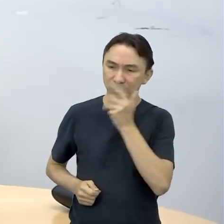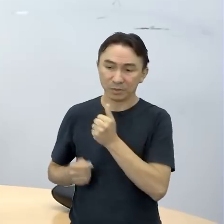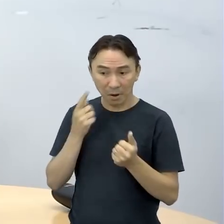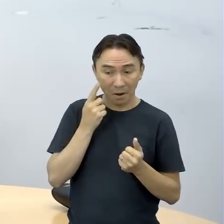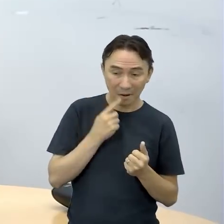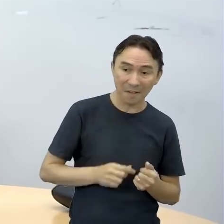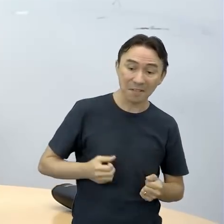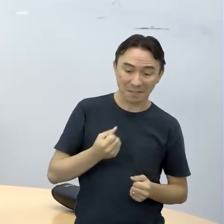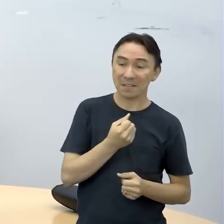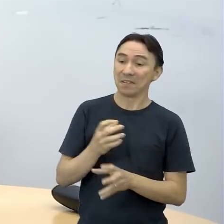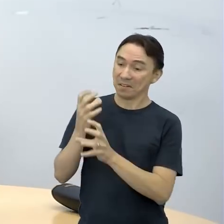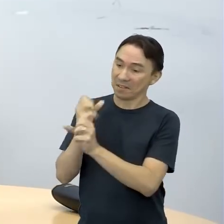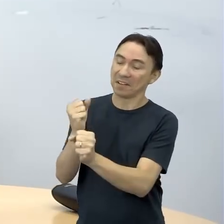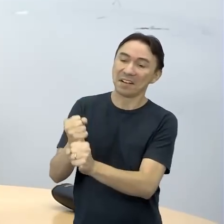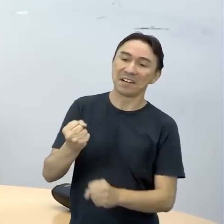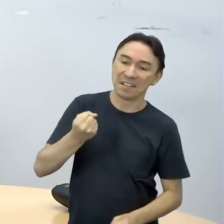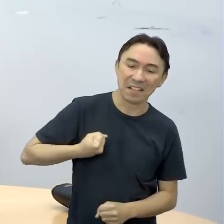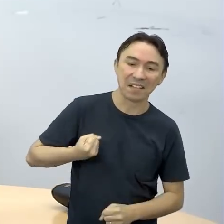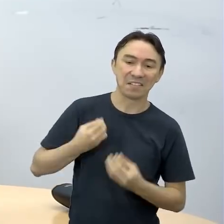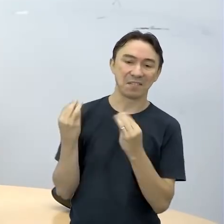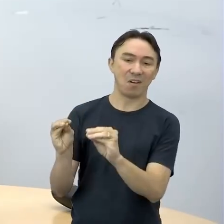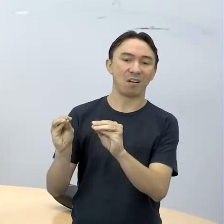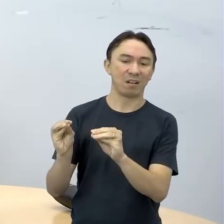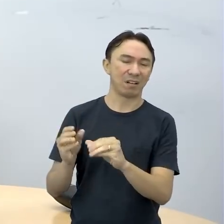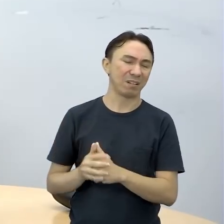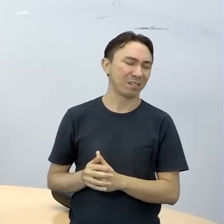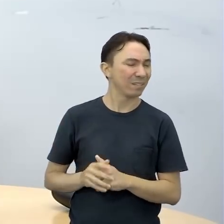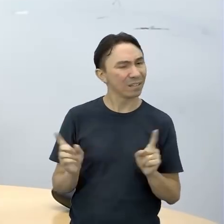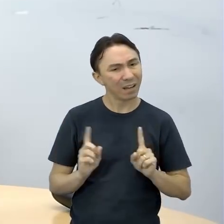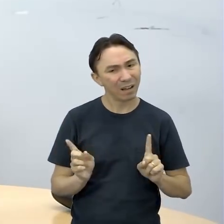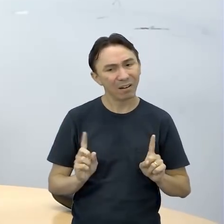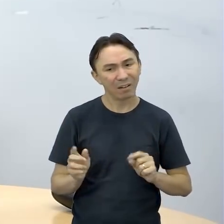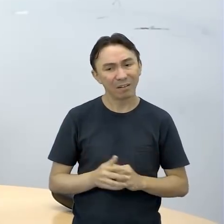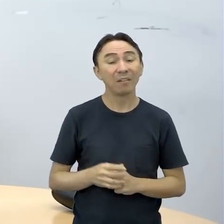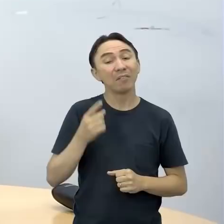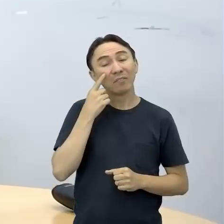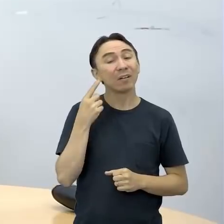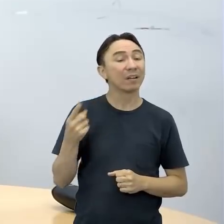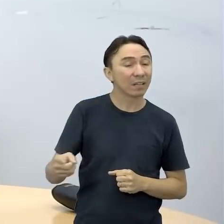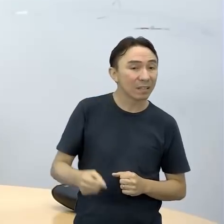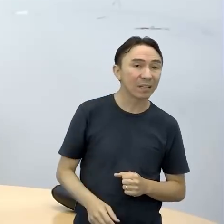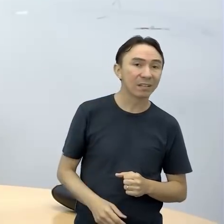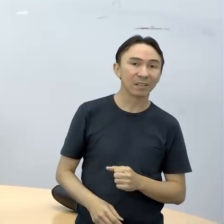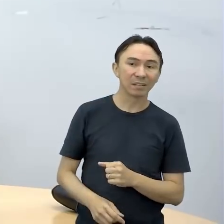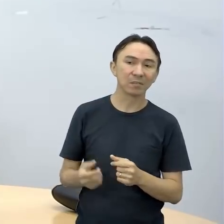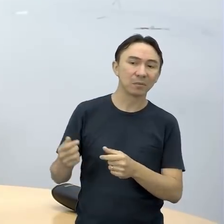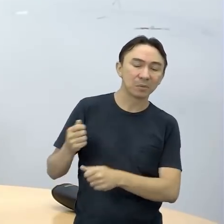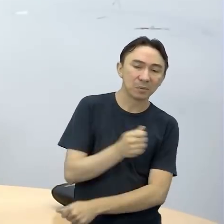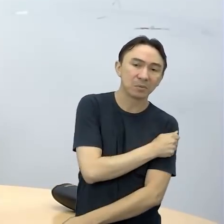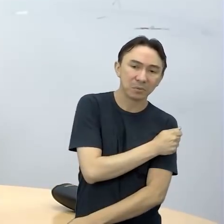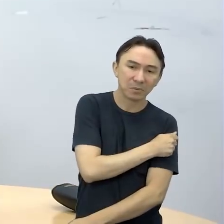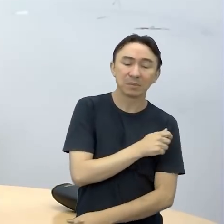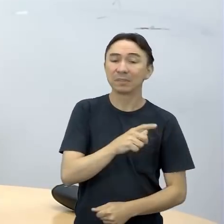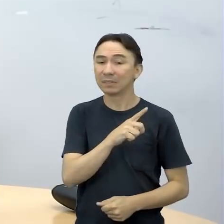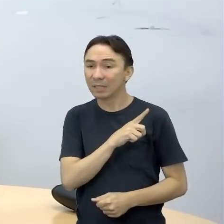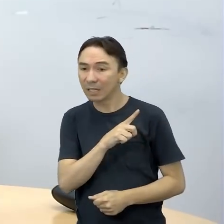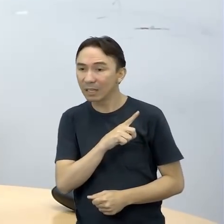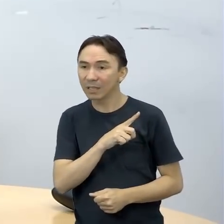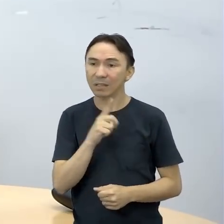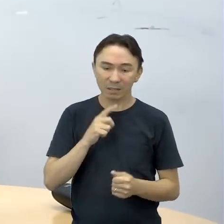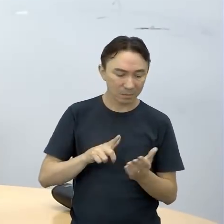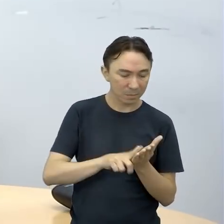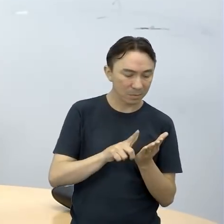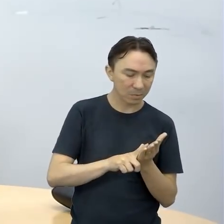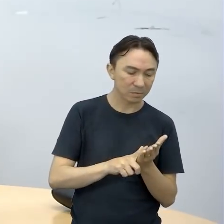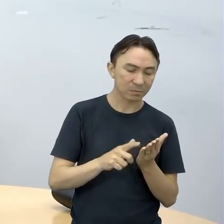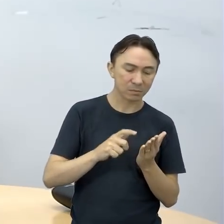Mas observar se o estudante tem um diário de bordo, se ele tem anotações, quando você retoma alguma coisa, seja